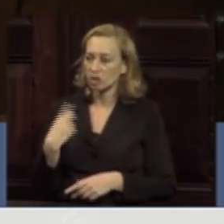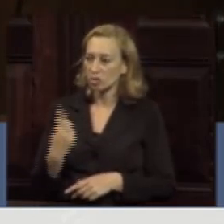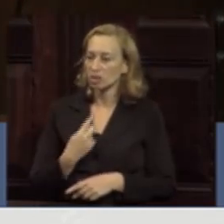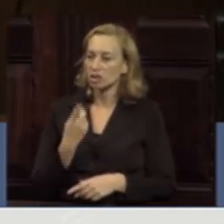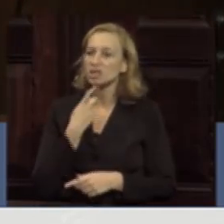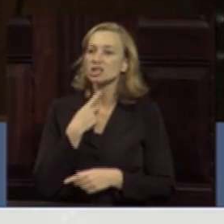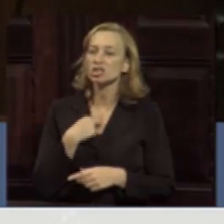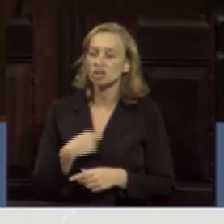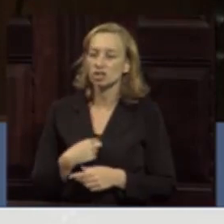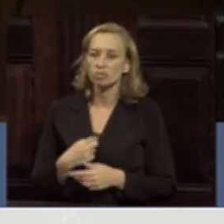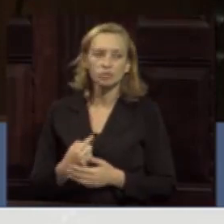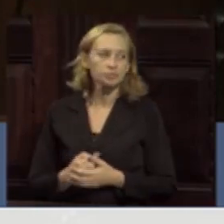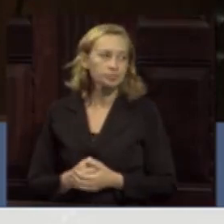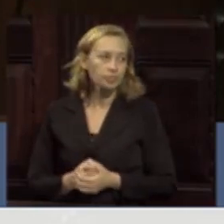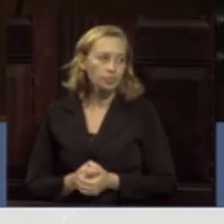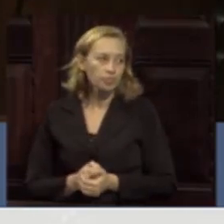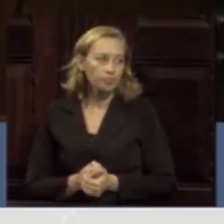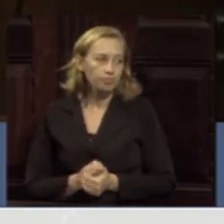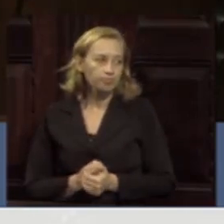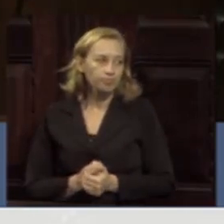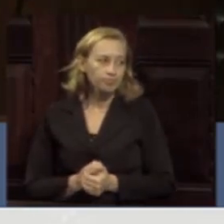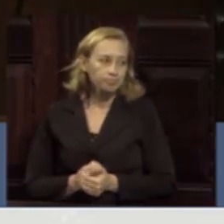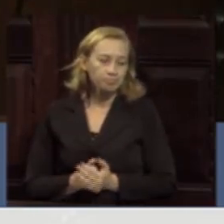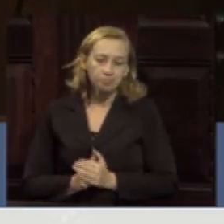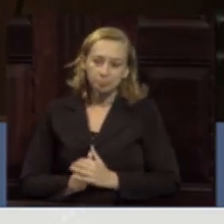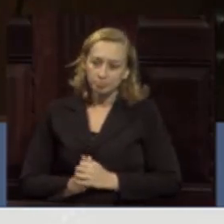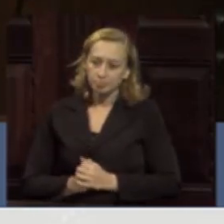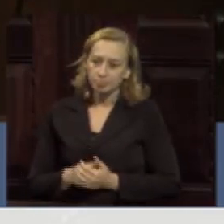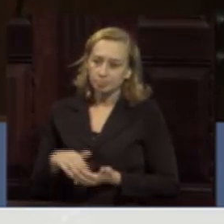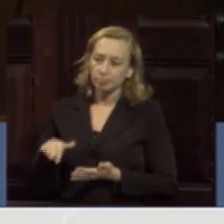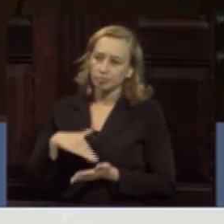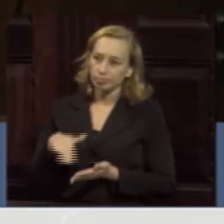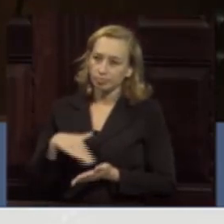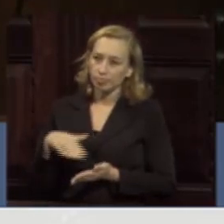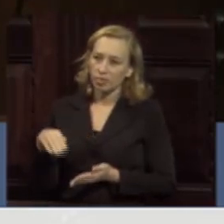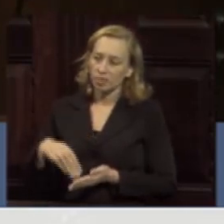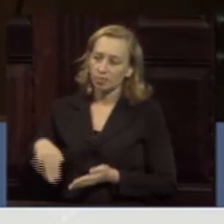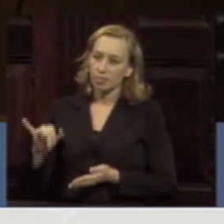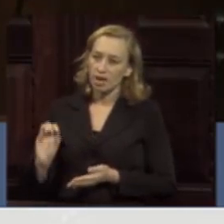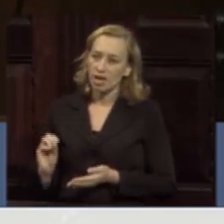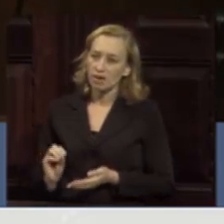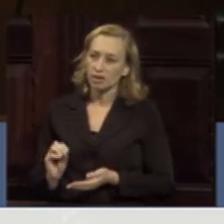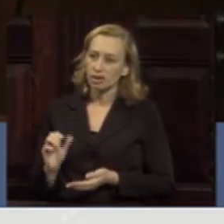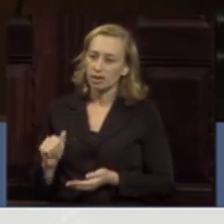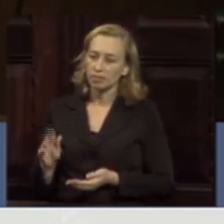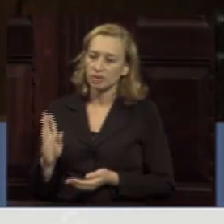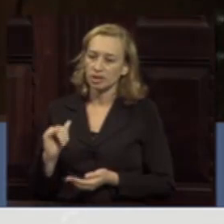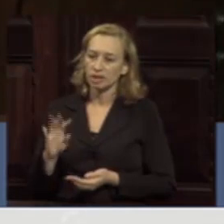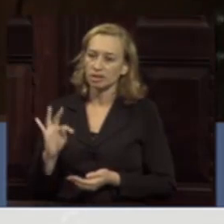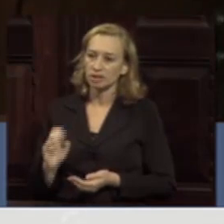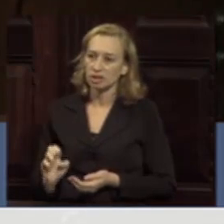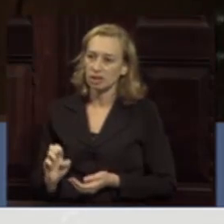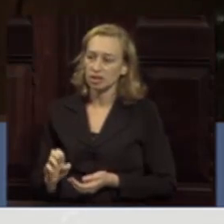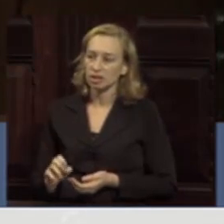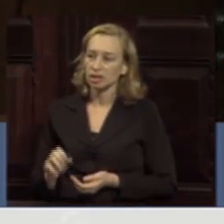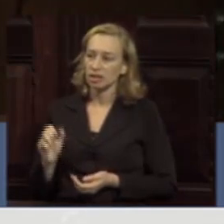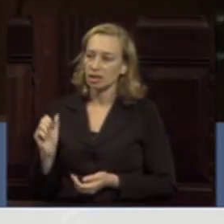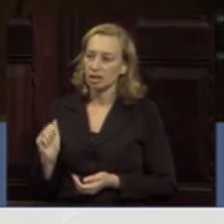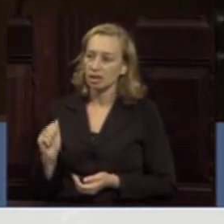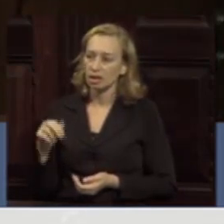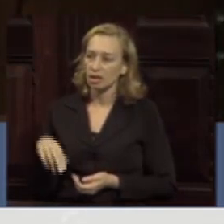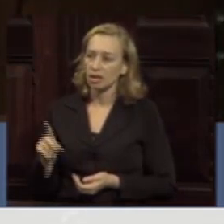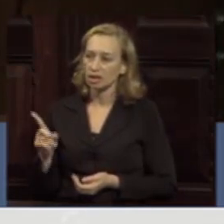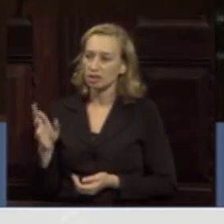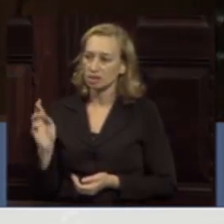já fez na ocasião, secretário de Ambiente André Correia, hoje deputado, mas que